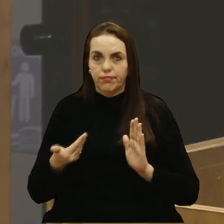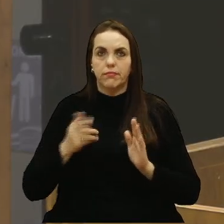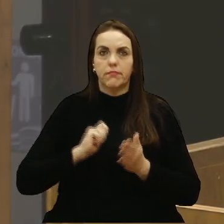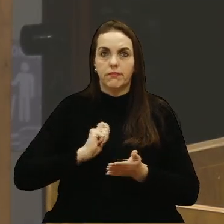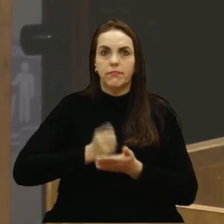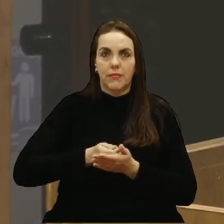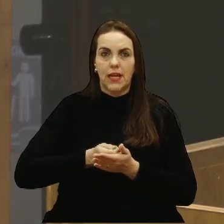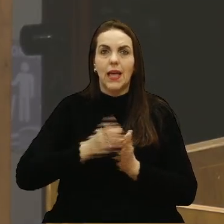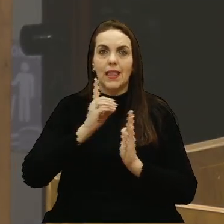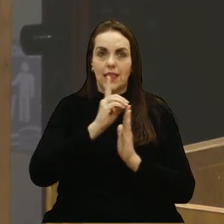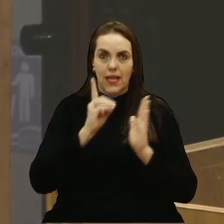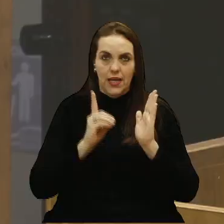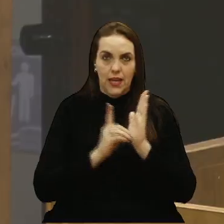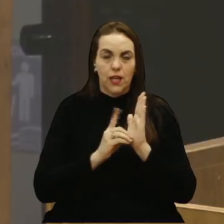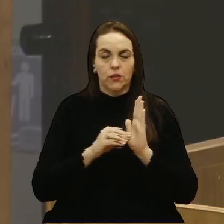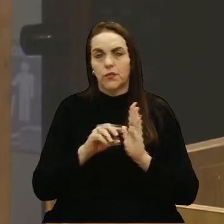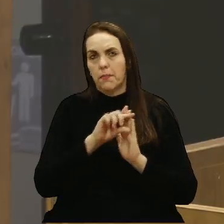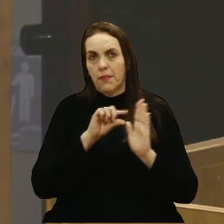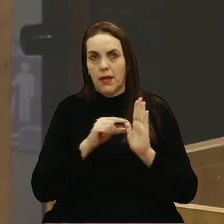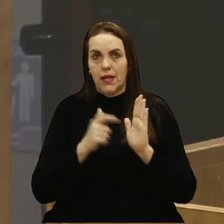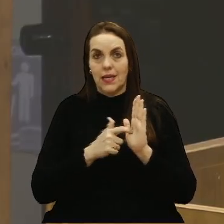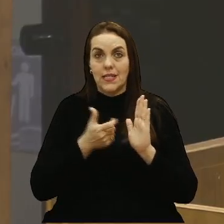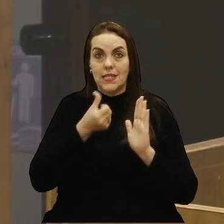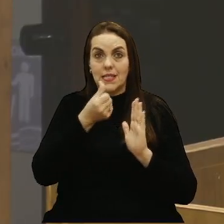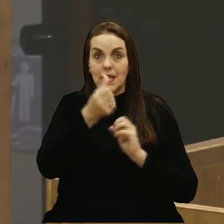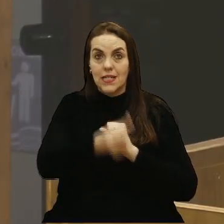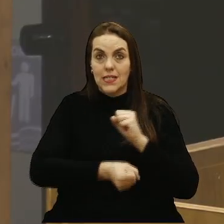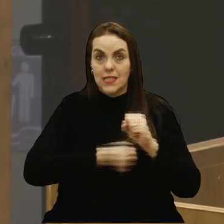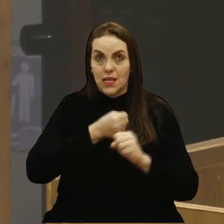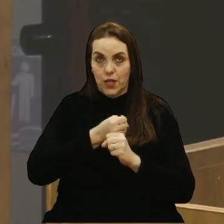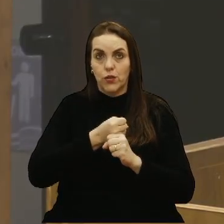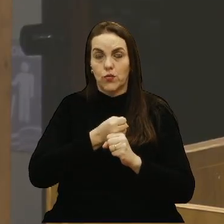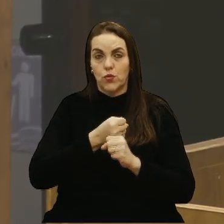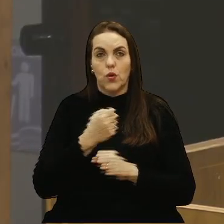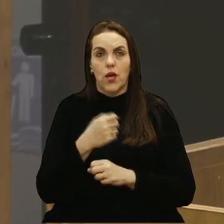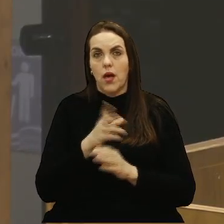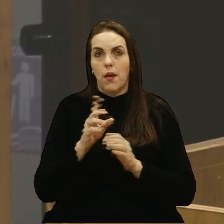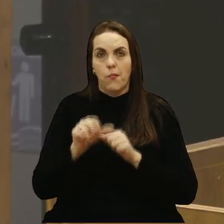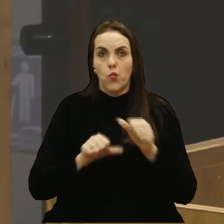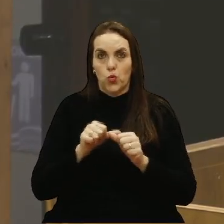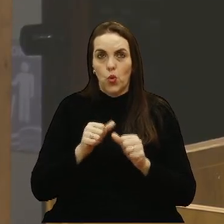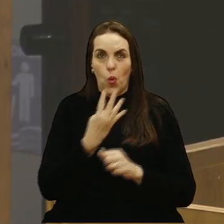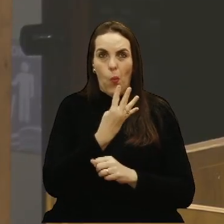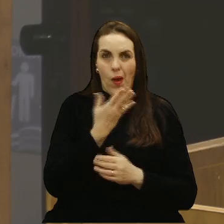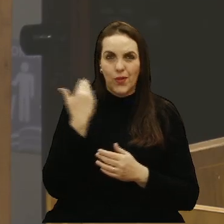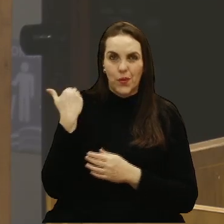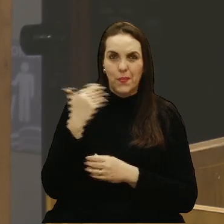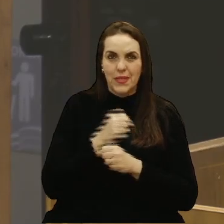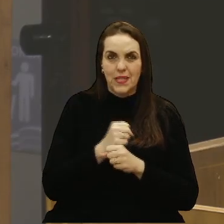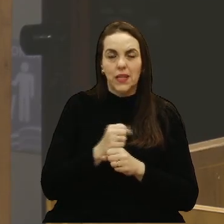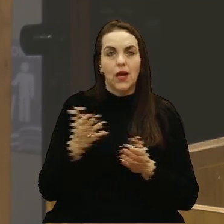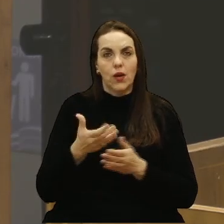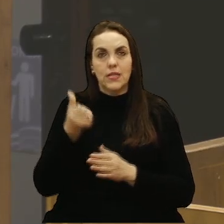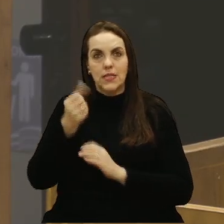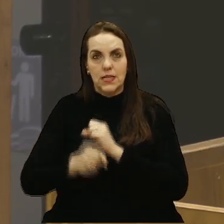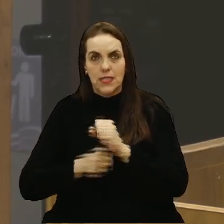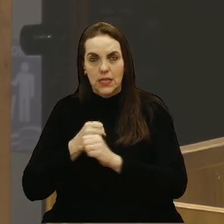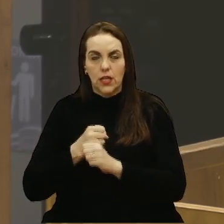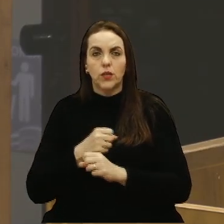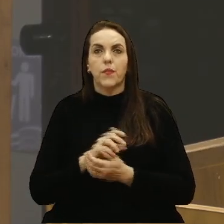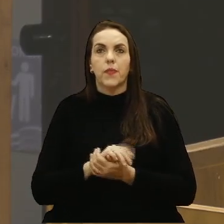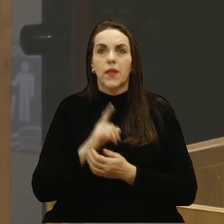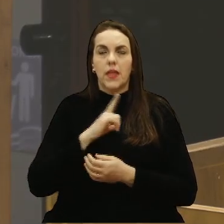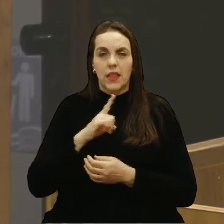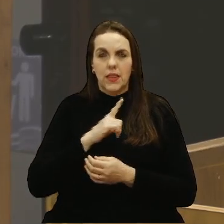no decreto, elas passam a vigorar por 6 anos ao invés de 4. Então, as pessoas que, num período de 12 anos, entidades assistenciais